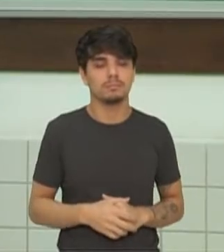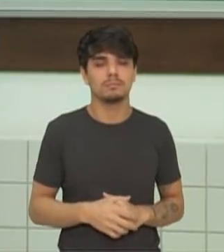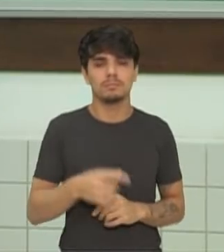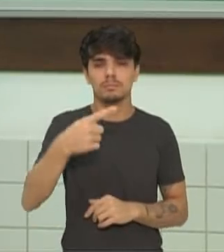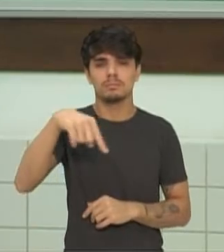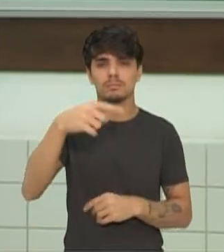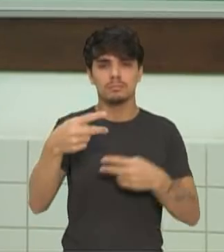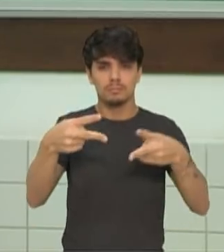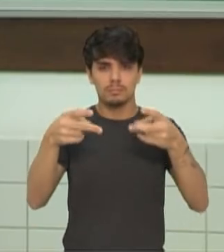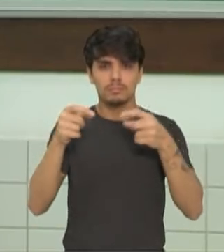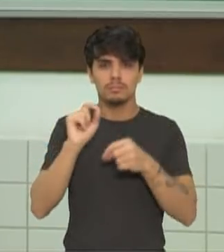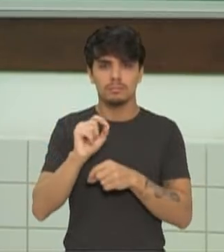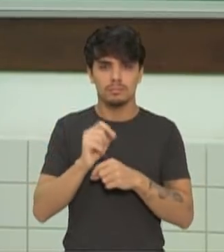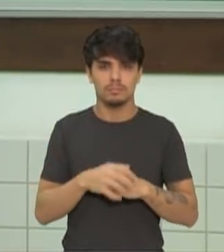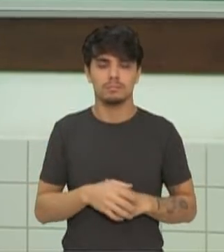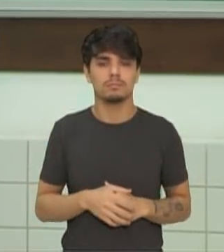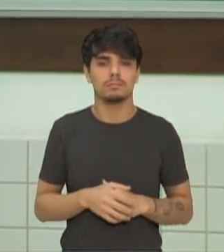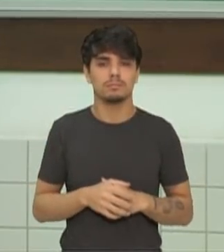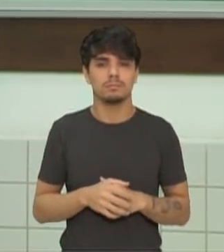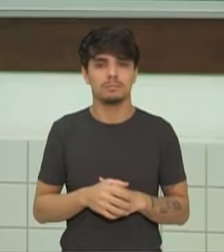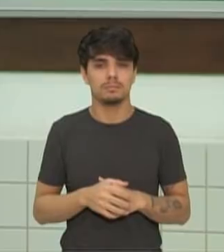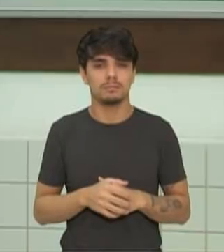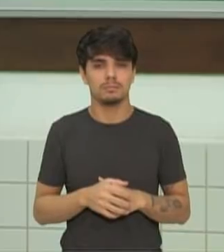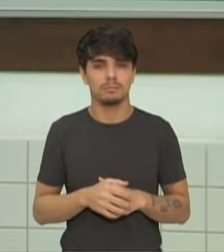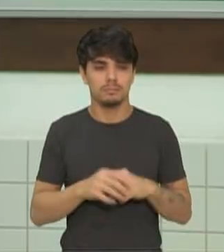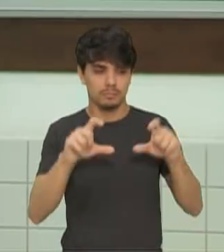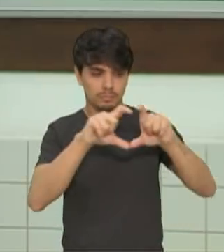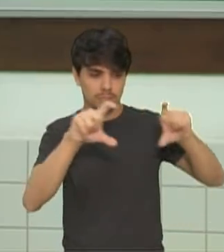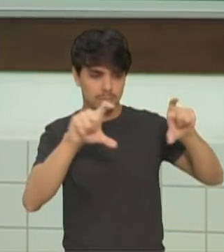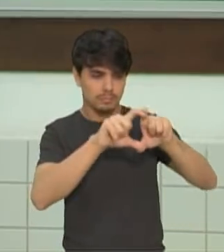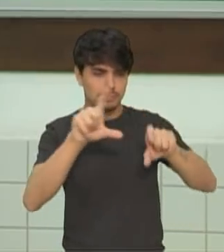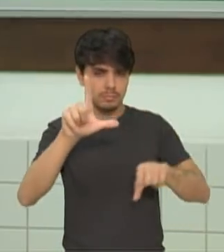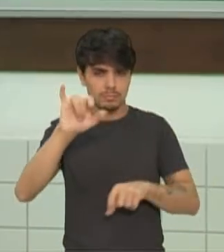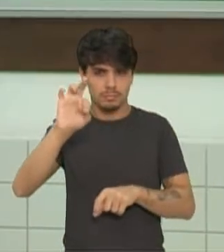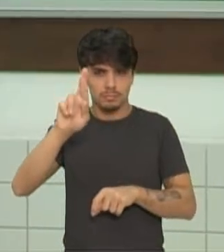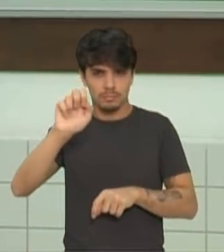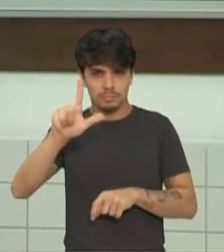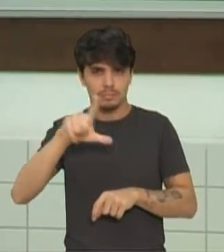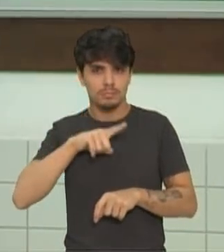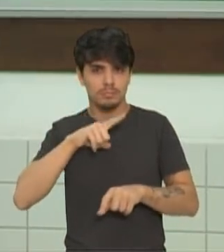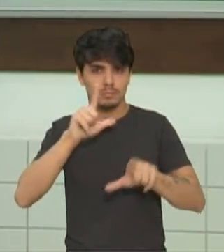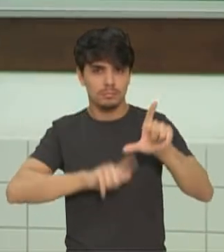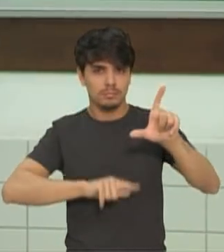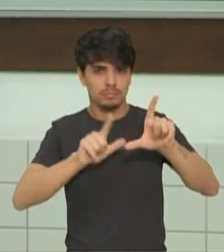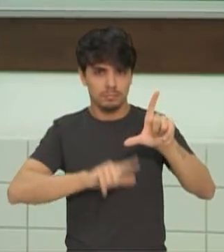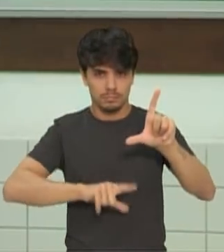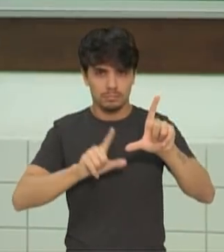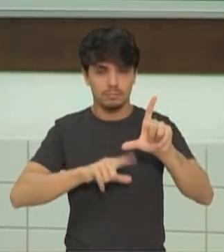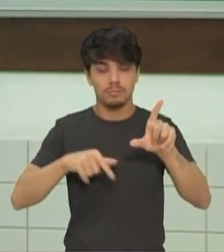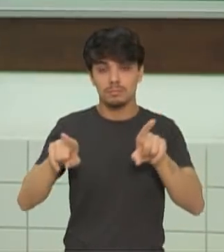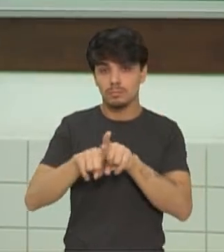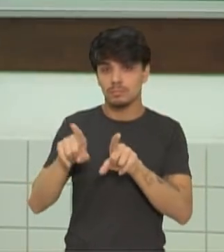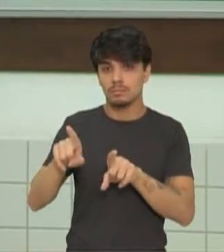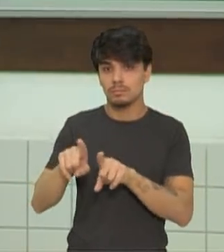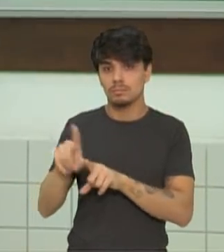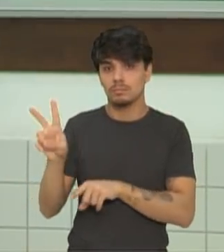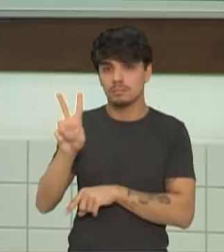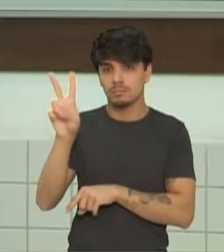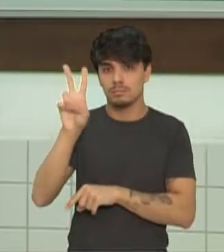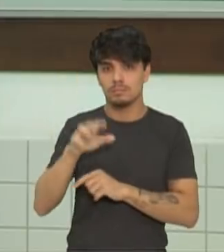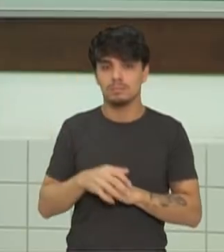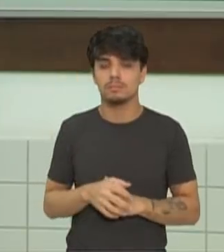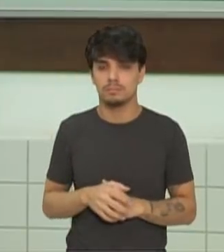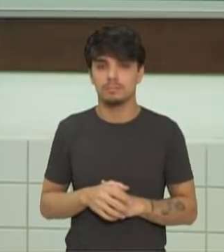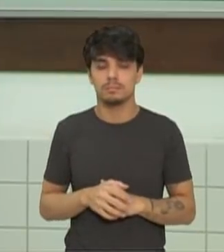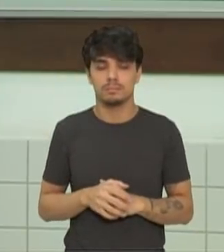que na equação literal nós temos letras, né? E nós temos valores para essas letras também,